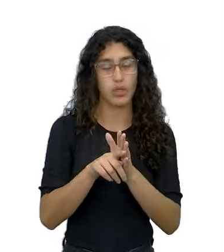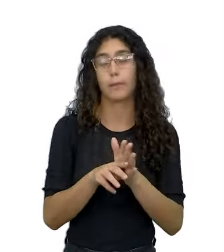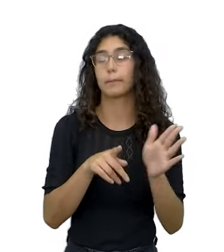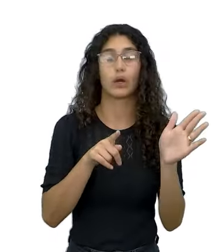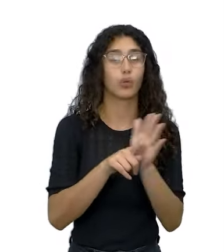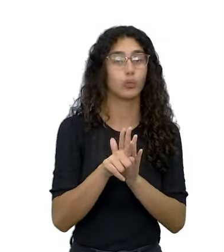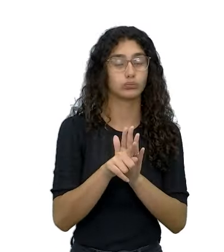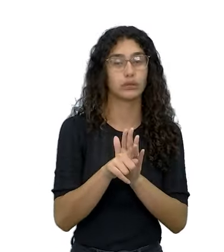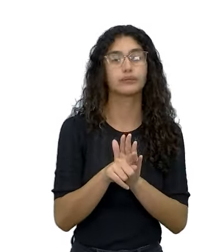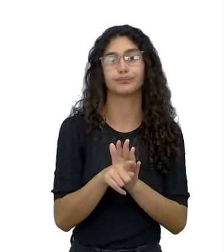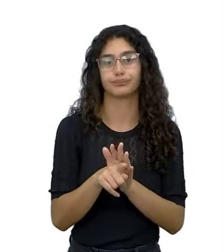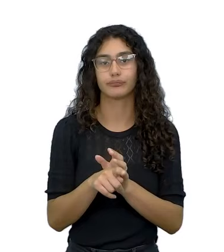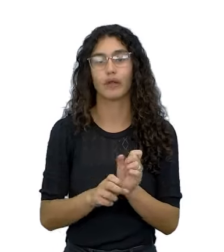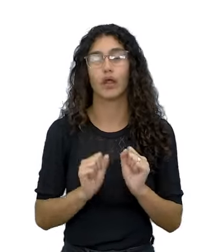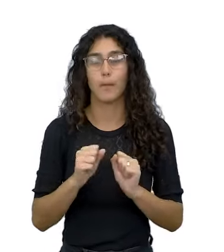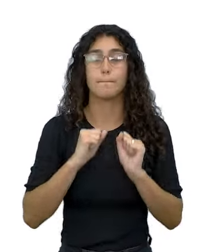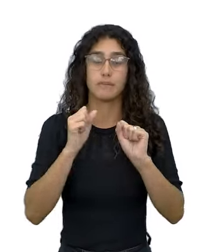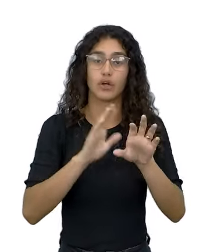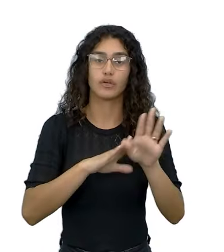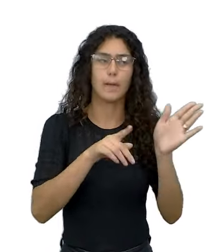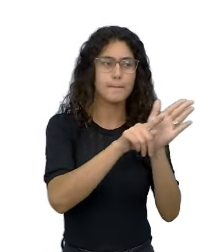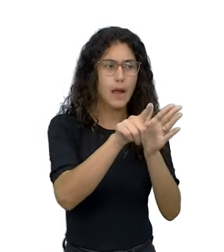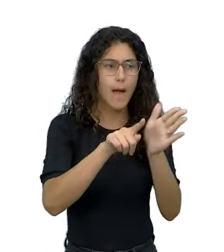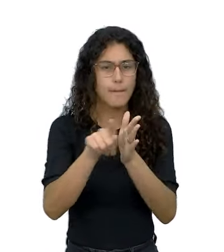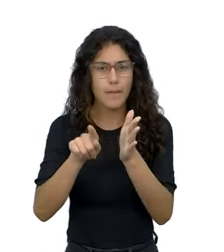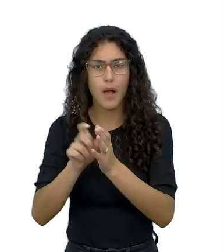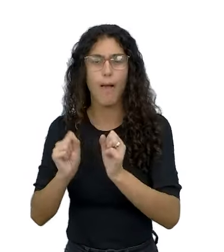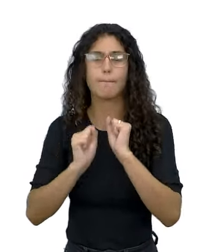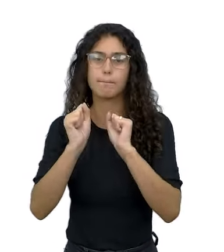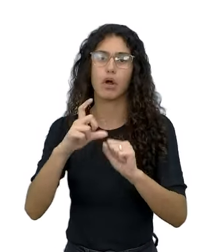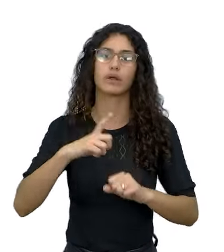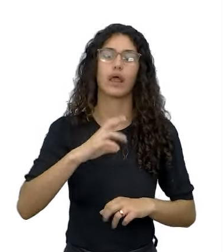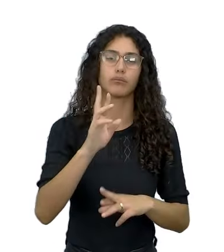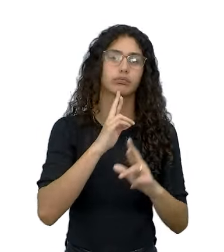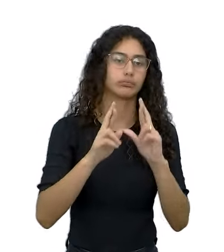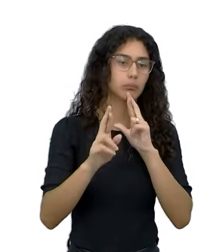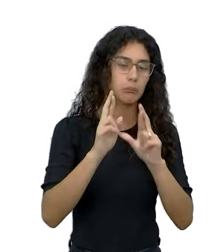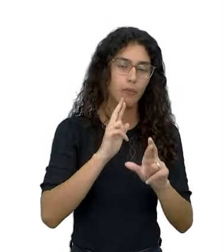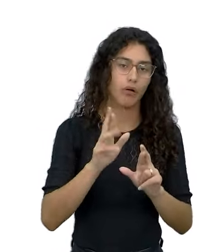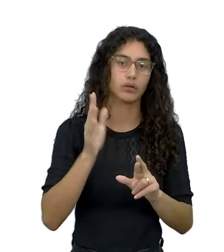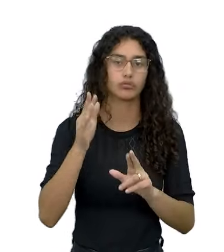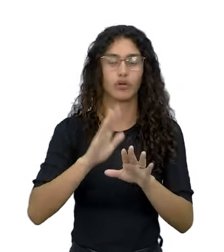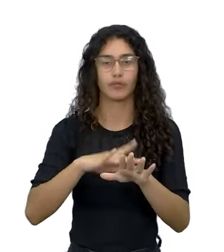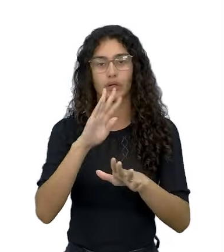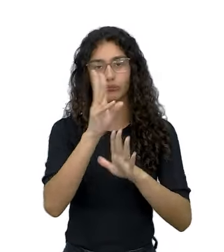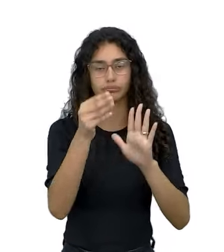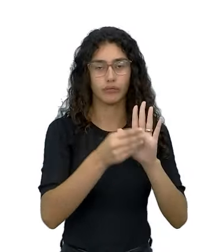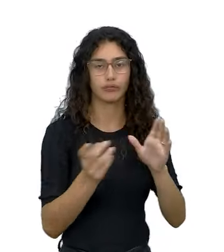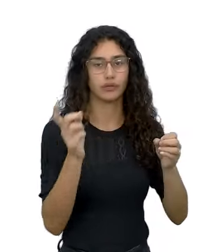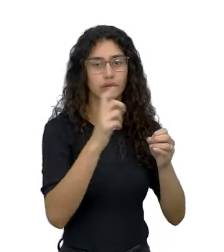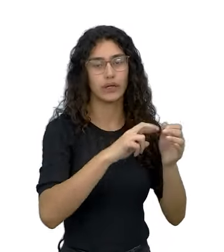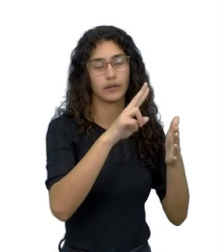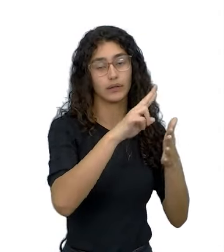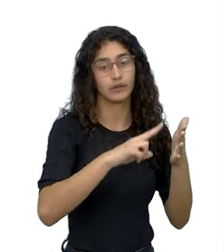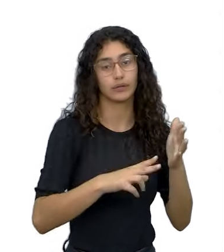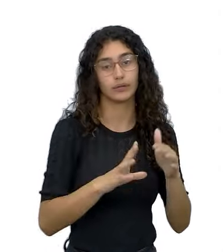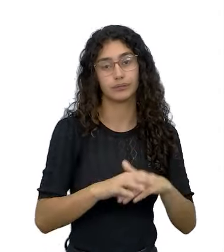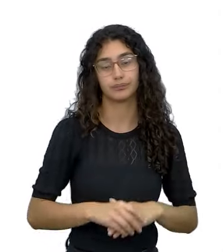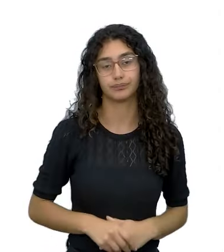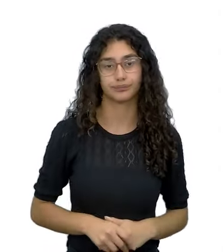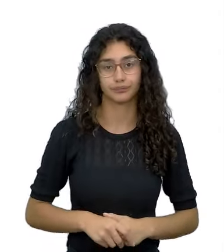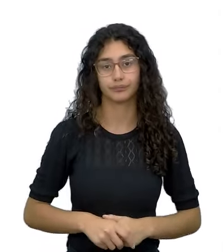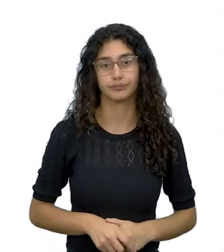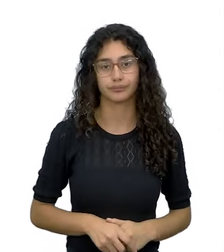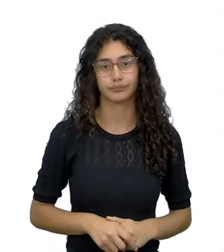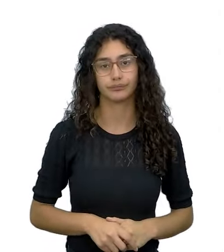podem responder e fazer um questionário, onde pode ser retomado a leitura, retomado as questões aí desse texto, o tema,